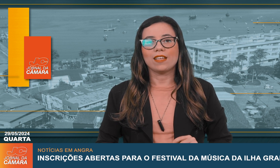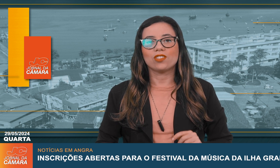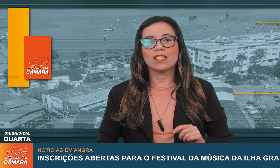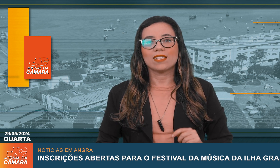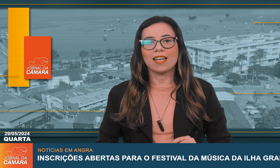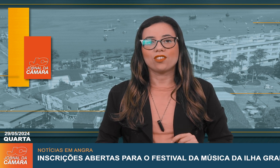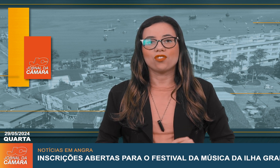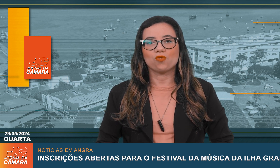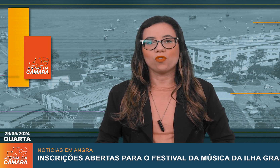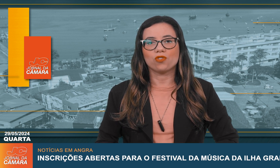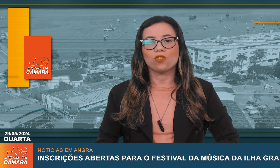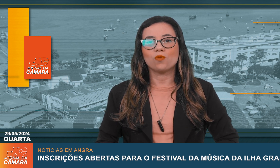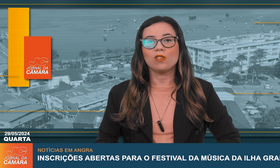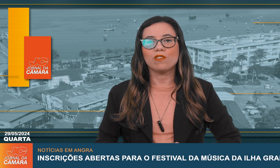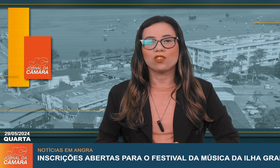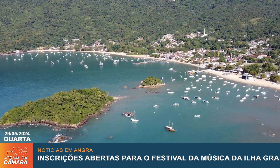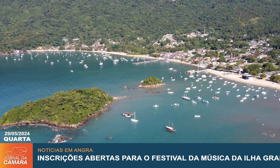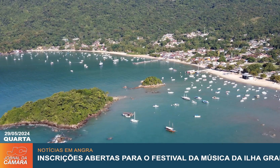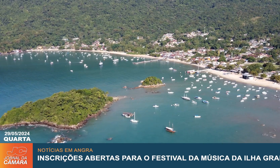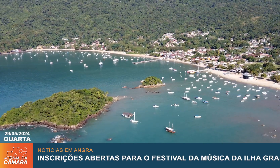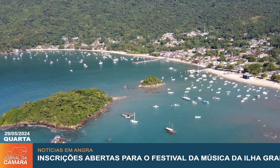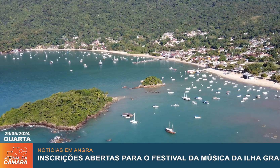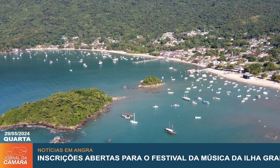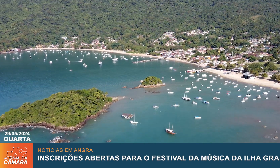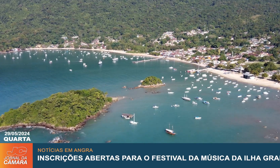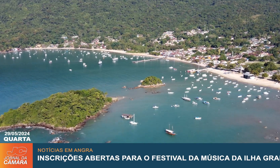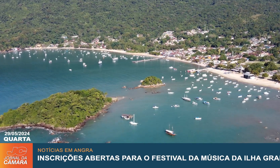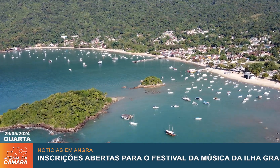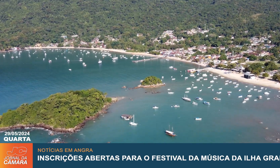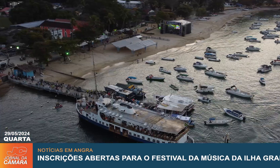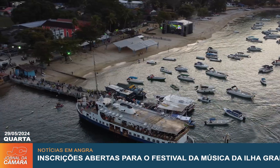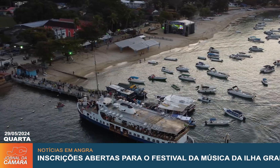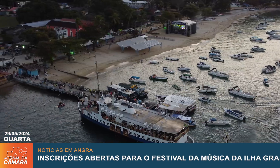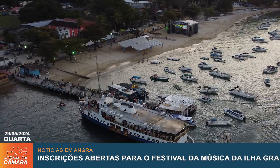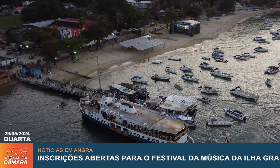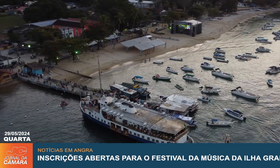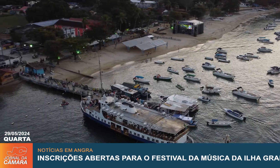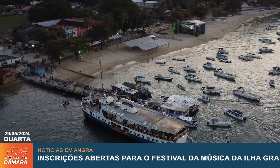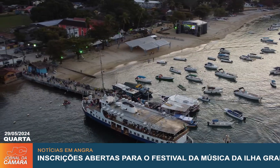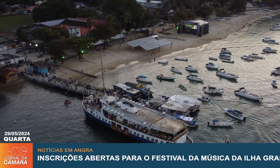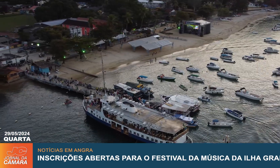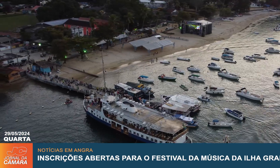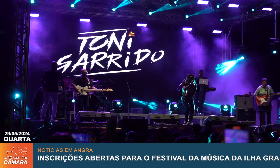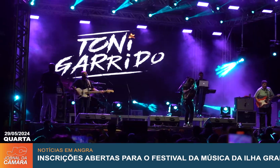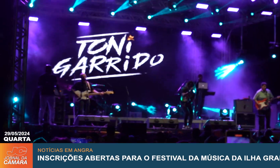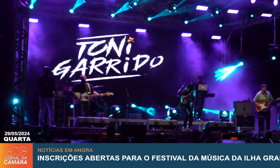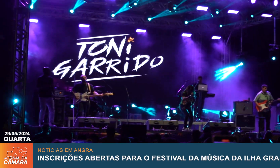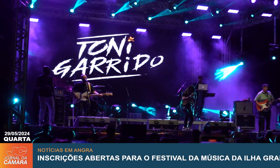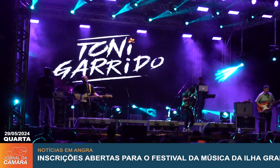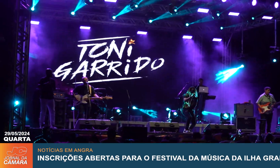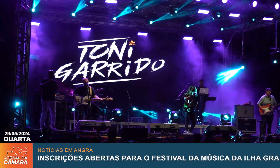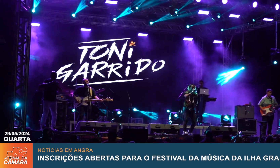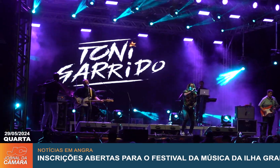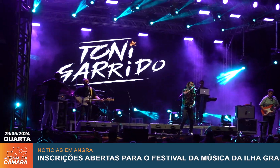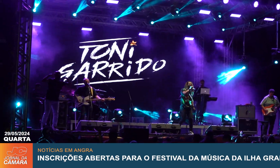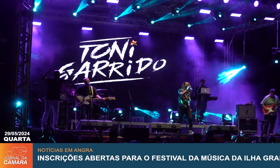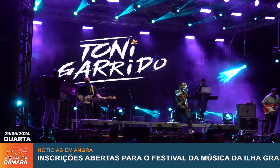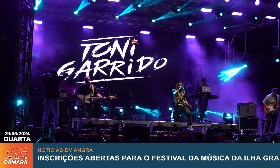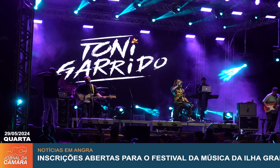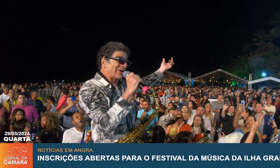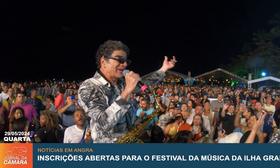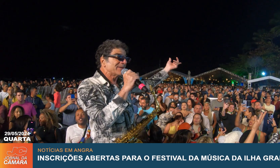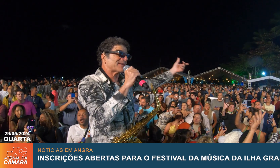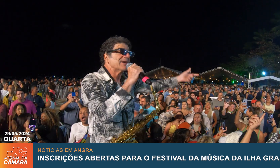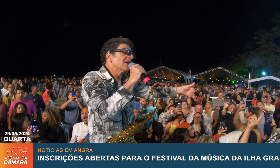5, 6 e 7 de julho de 2024. O período para se inscrever começou no dia 24 de maio e se estende